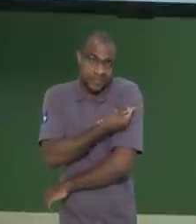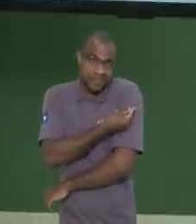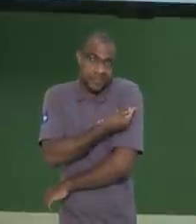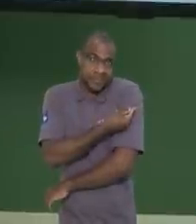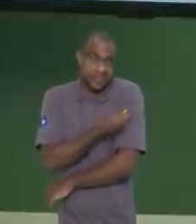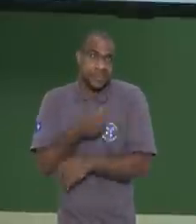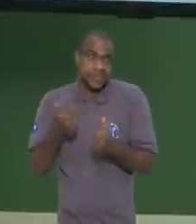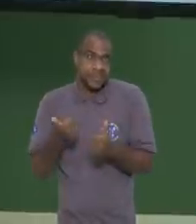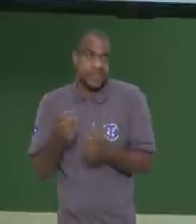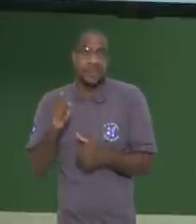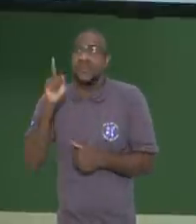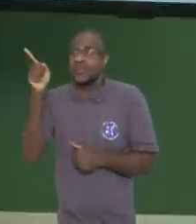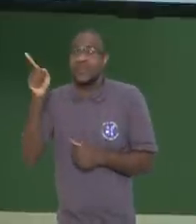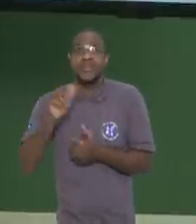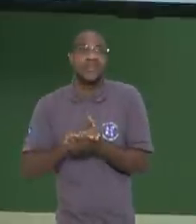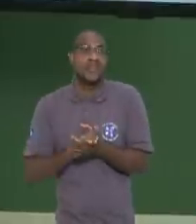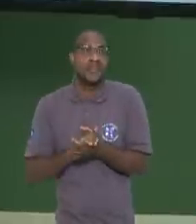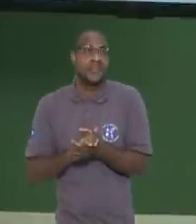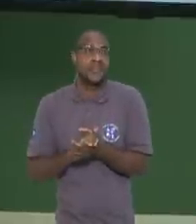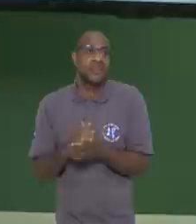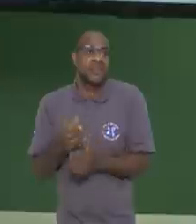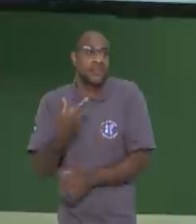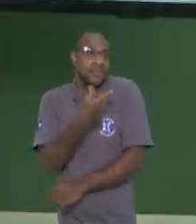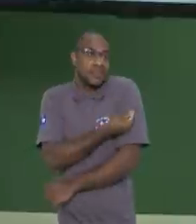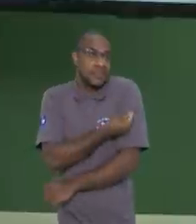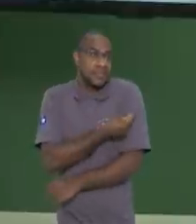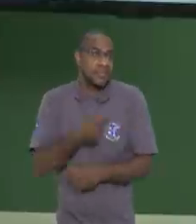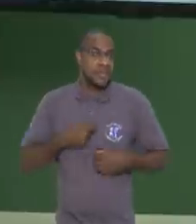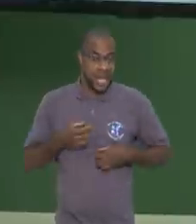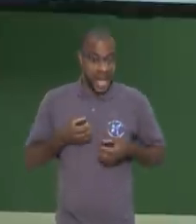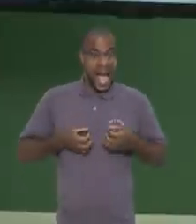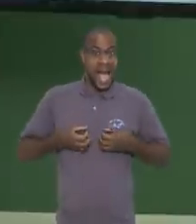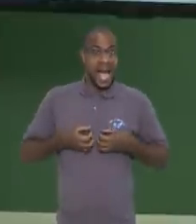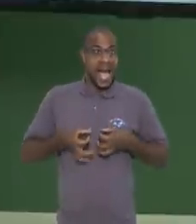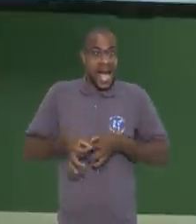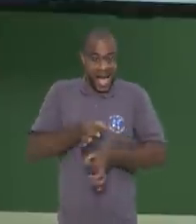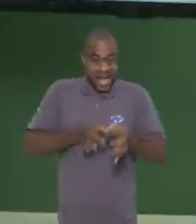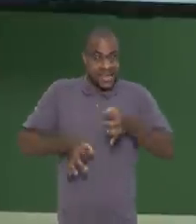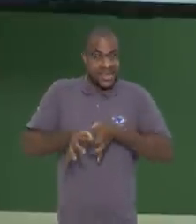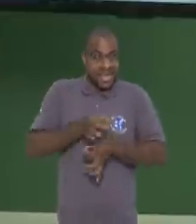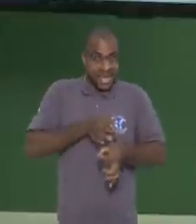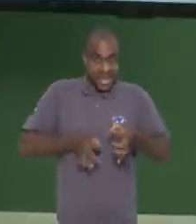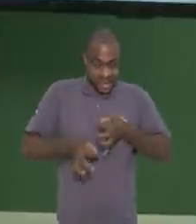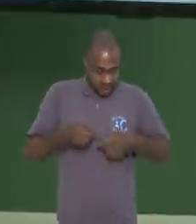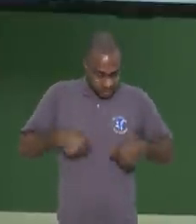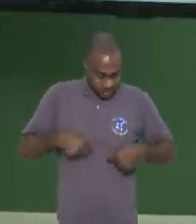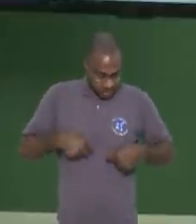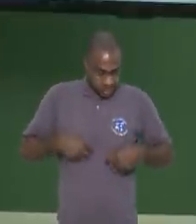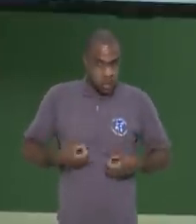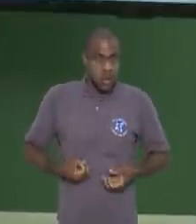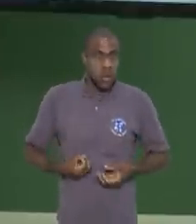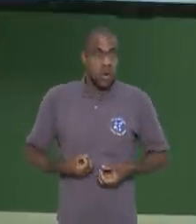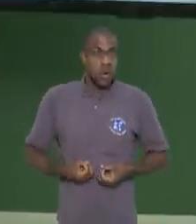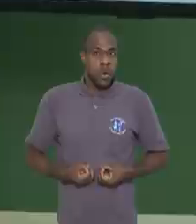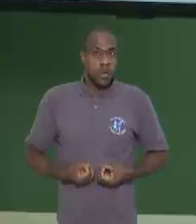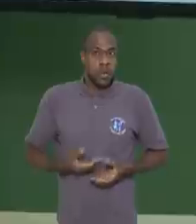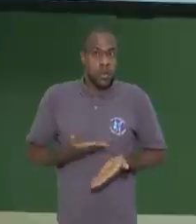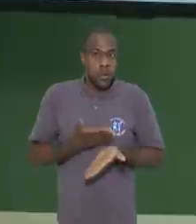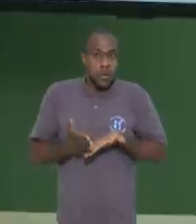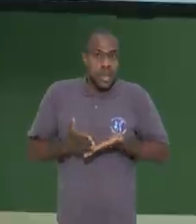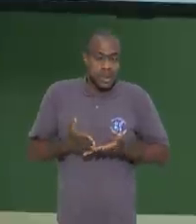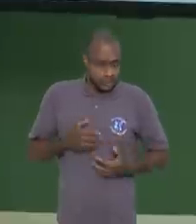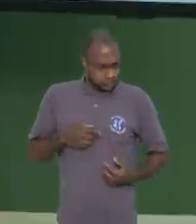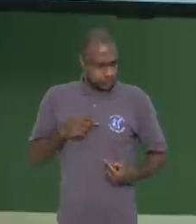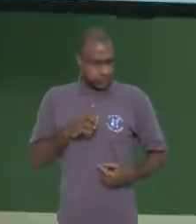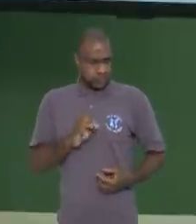né? Que nem vou tentar falar ela. Colocam na pessoa, as células da pessoa começam a expressar esse gene. O corpo reconhece aquilo como um corpo